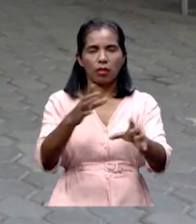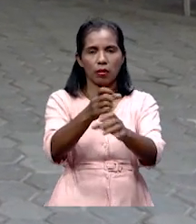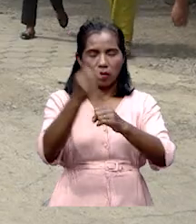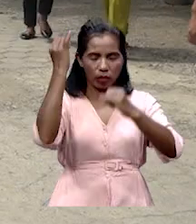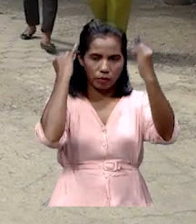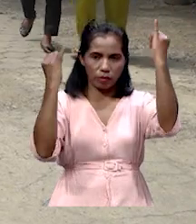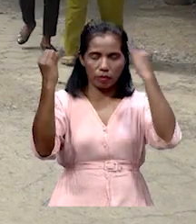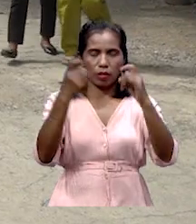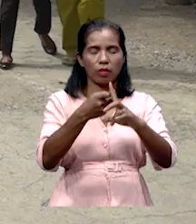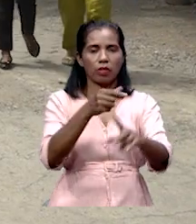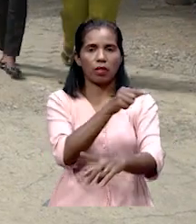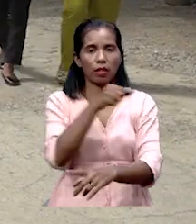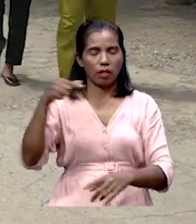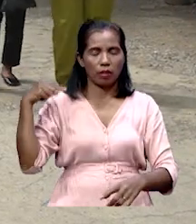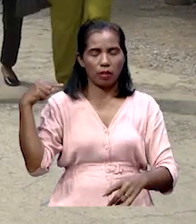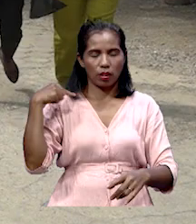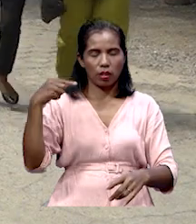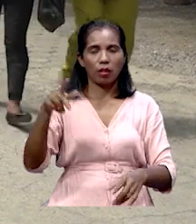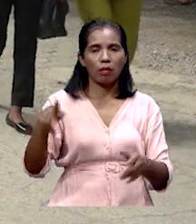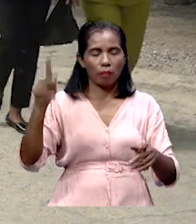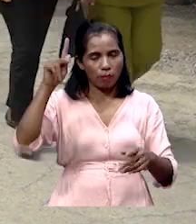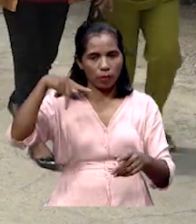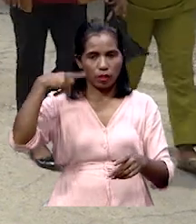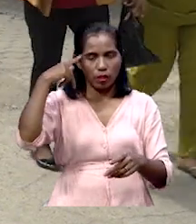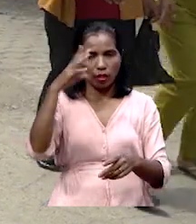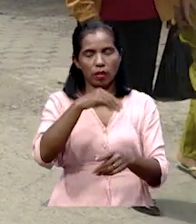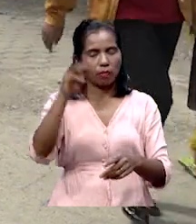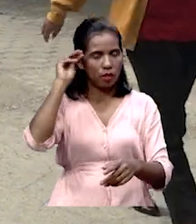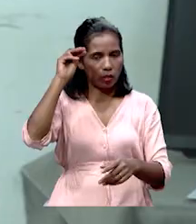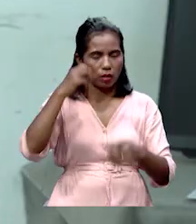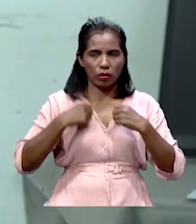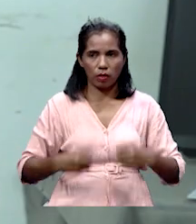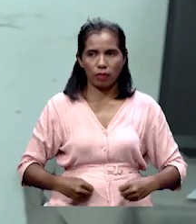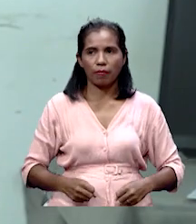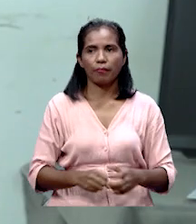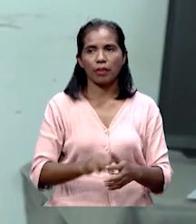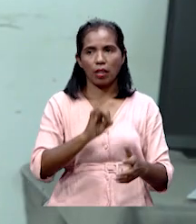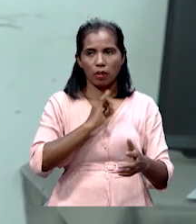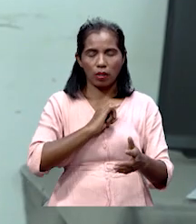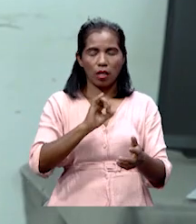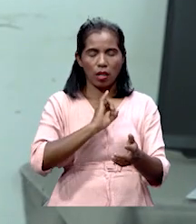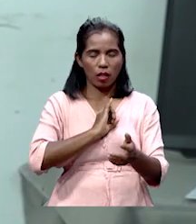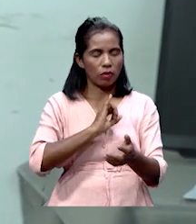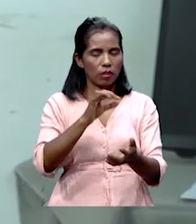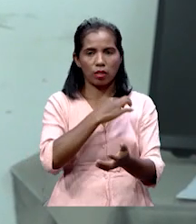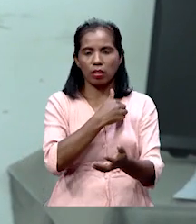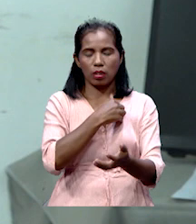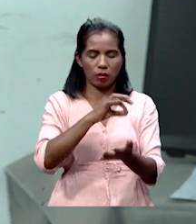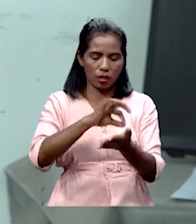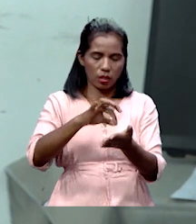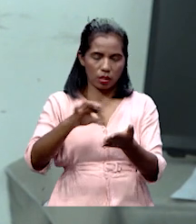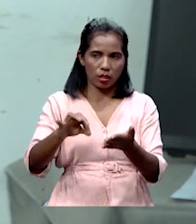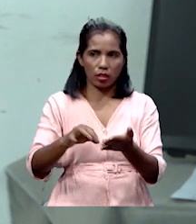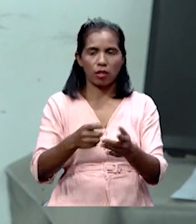informação com o Gabinete Política Corporativo Ministério da Saúde. Agora é o seu assina memorando, mas be tira informação na beita reta